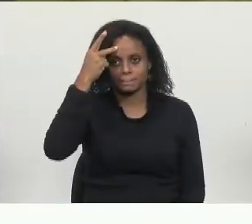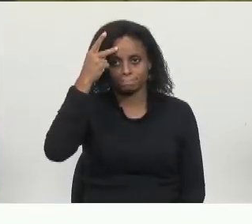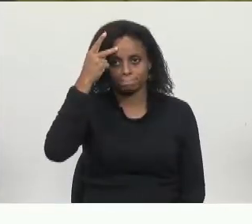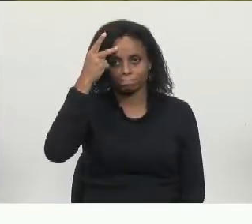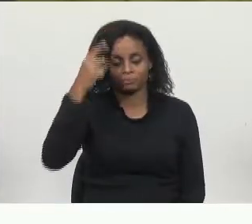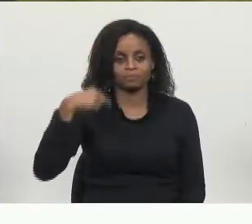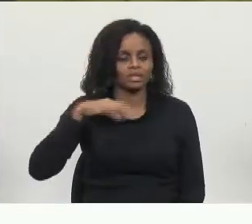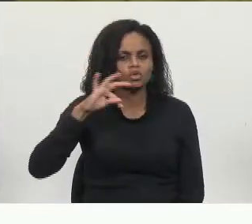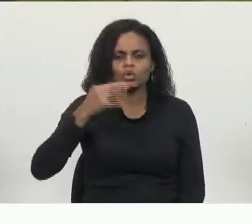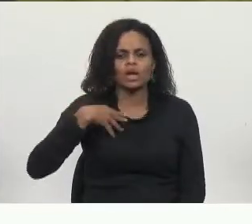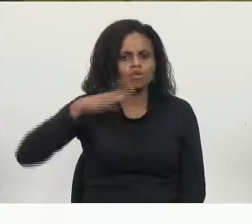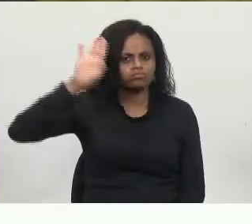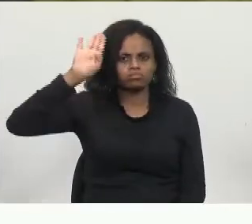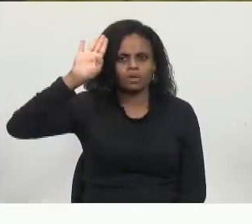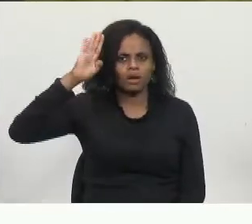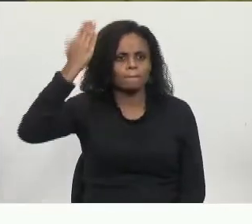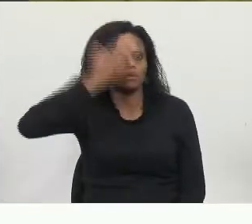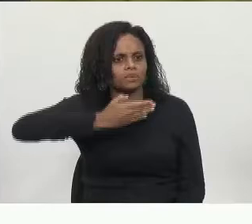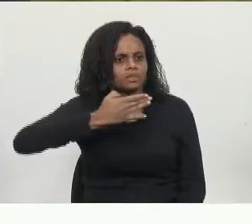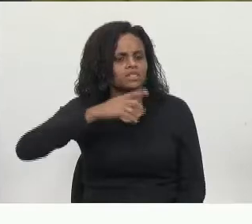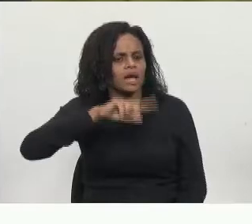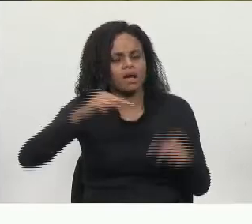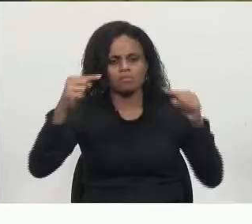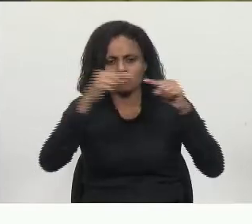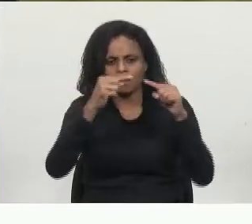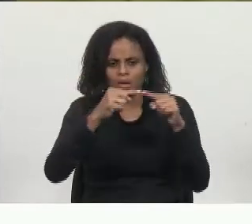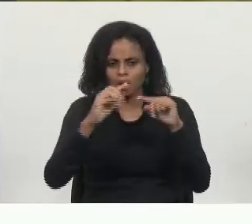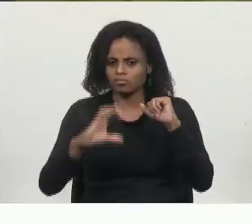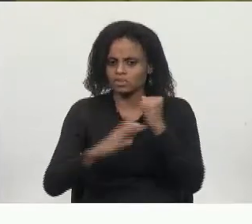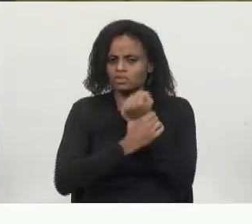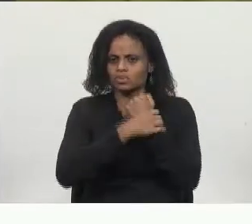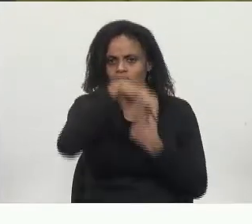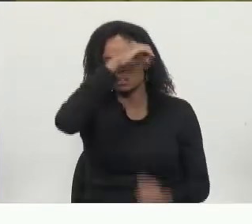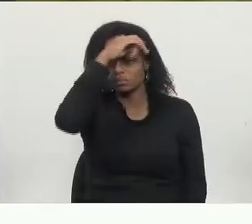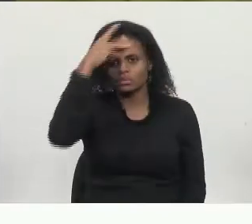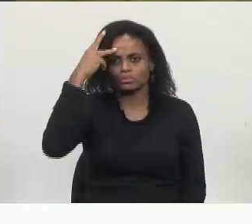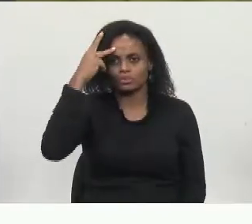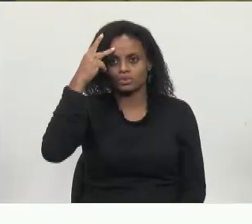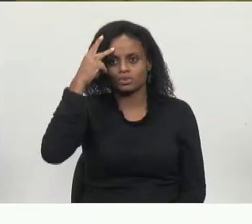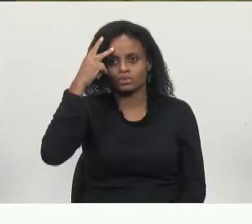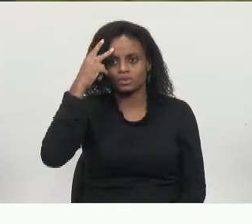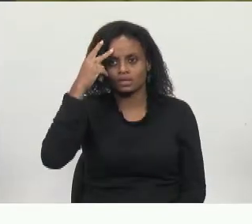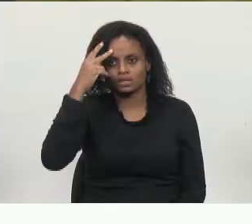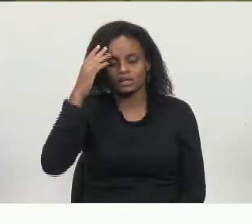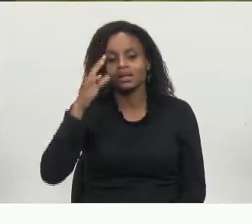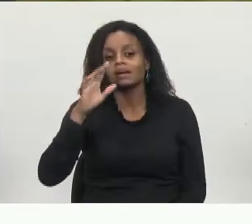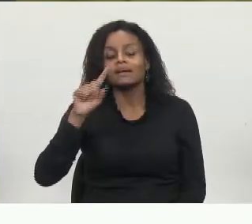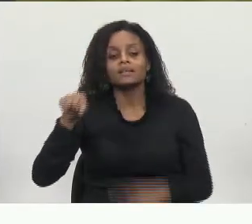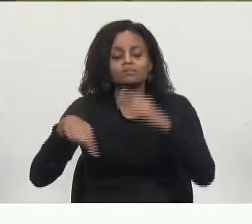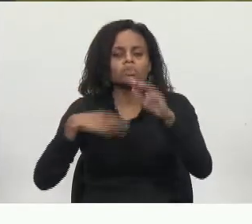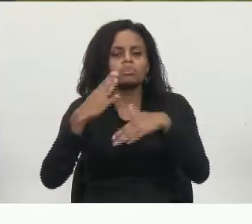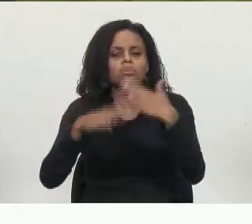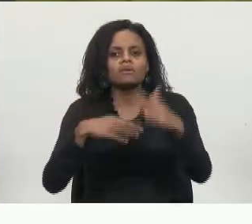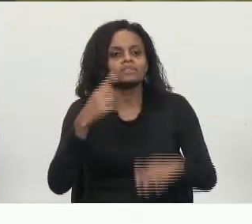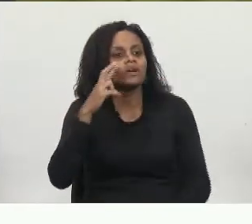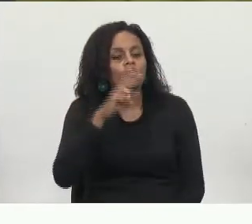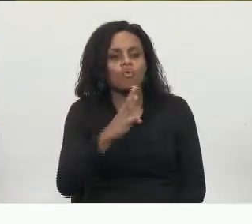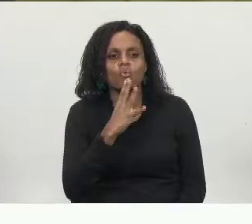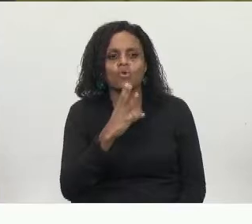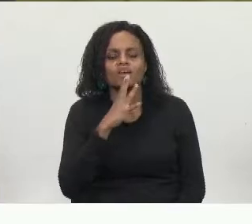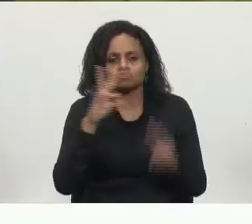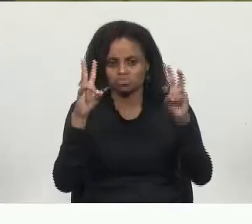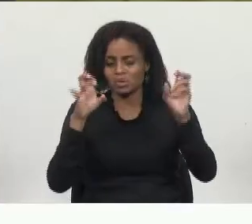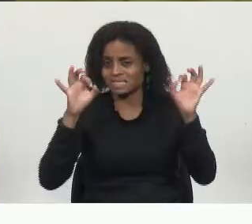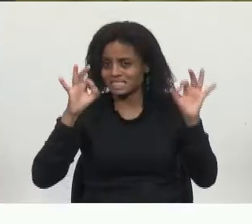mais prometi foram questões relacionadas à segurança pública. E você só conhece segurança pública, o Salema é mais experiente que eu